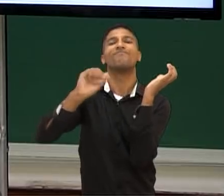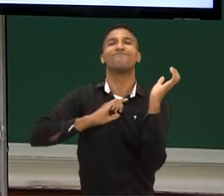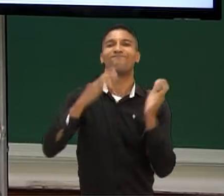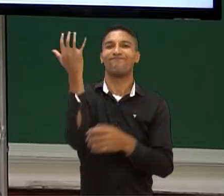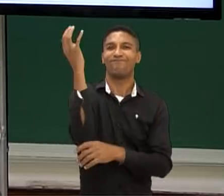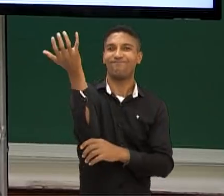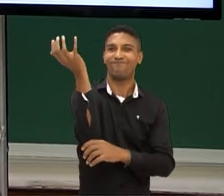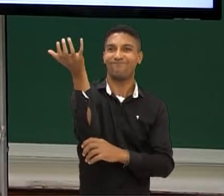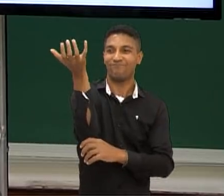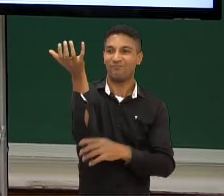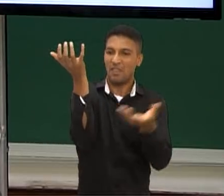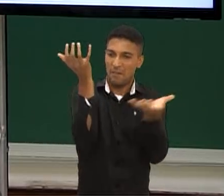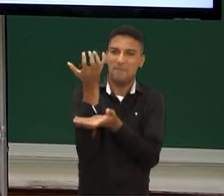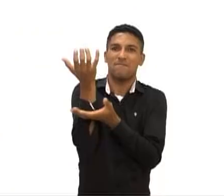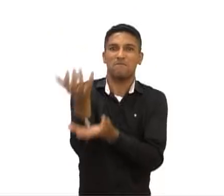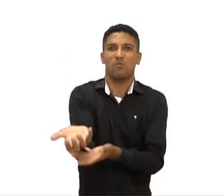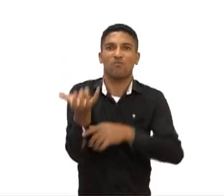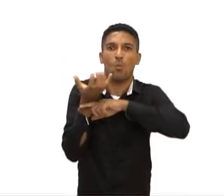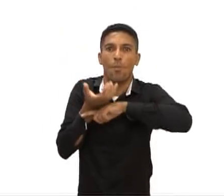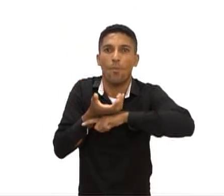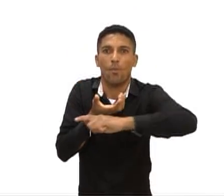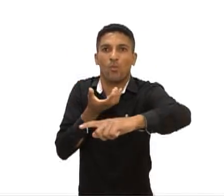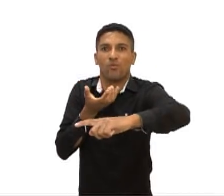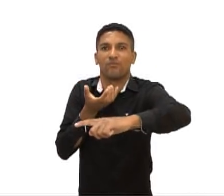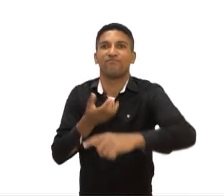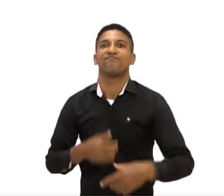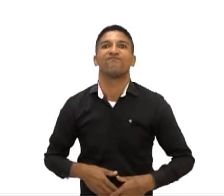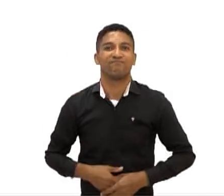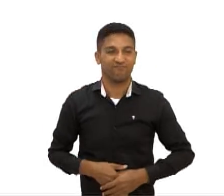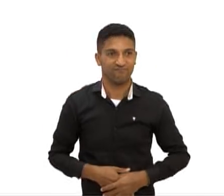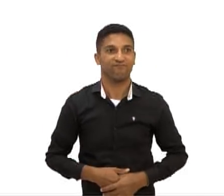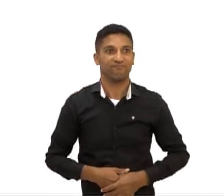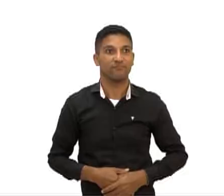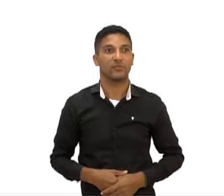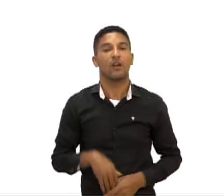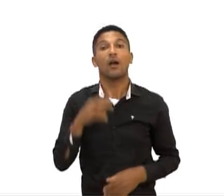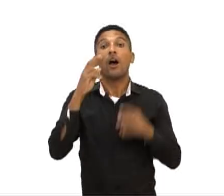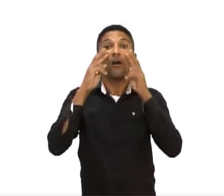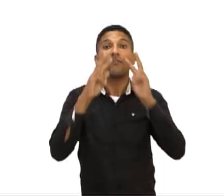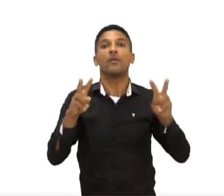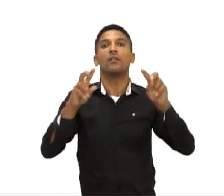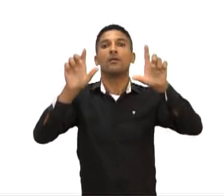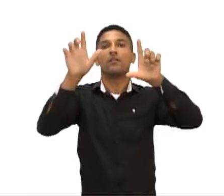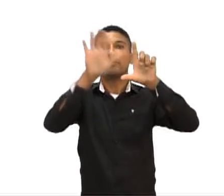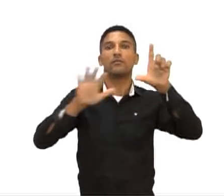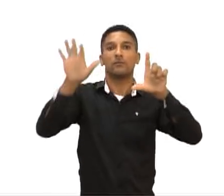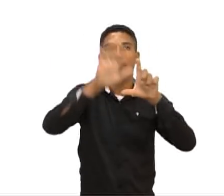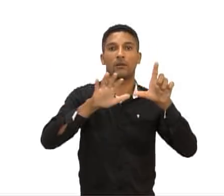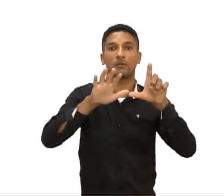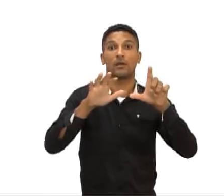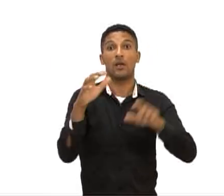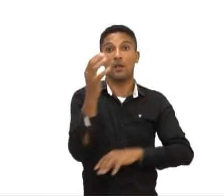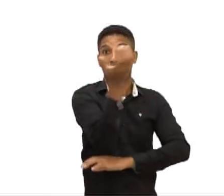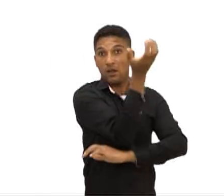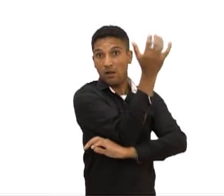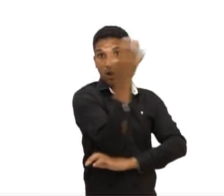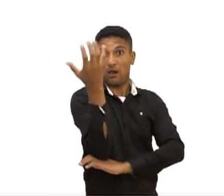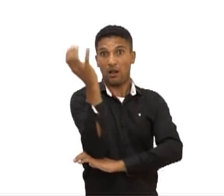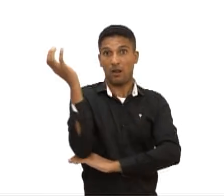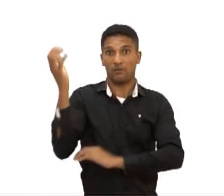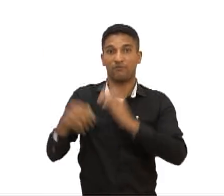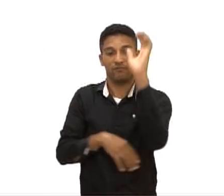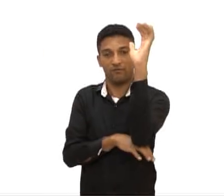desmatamento. Observem essa imagem. Se vocês podem perceber que a floresta amazônica ela